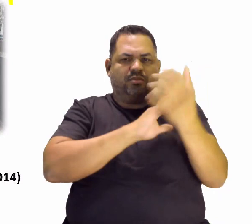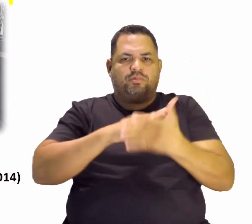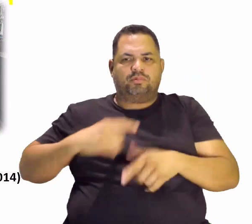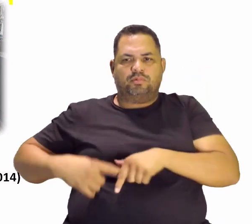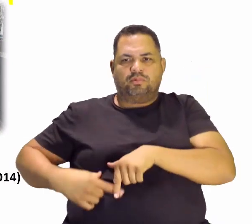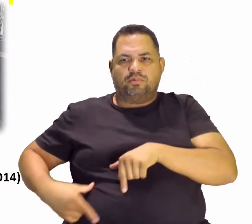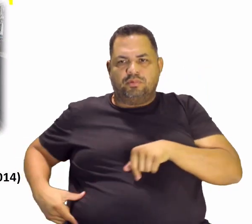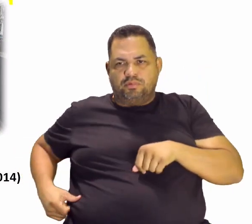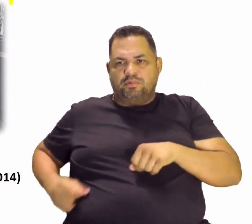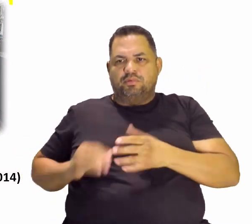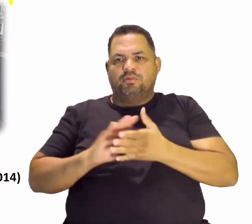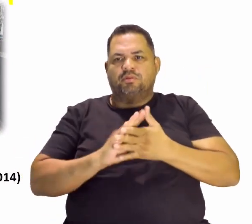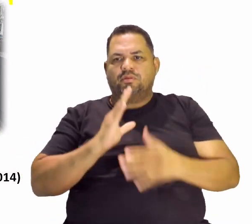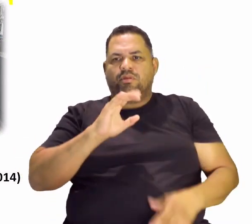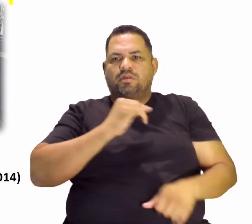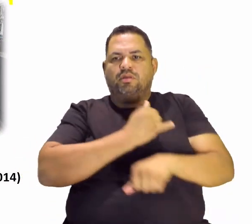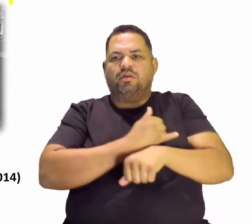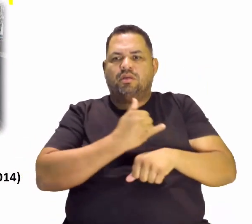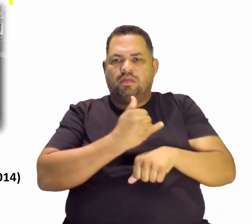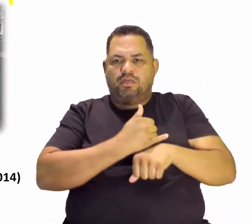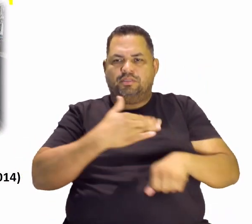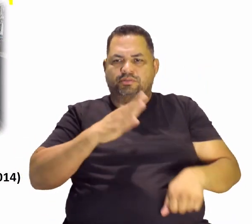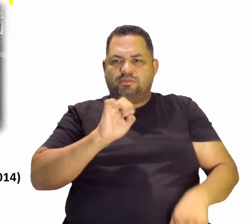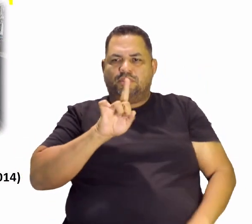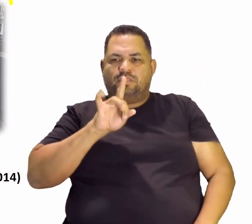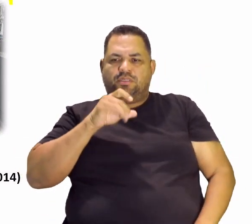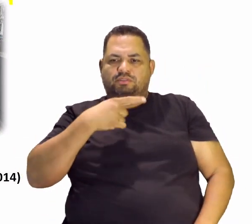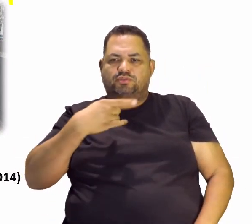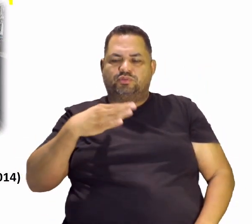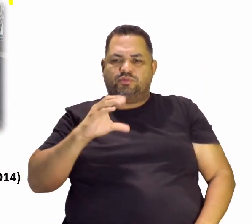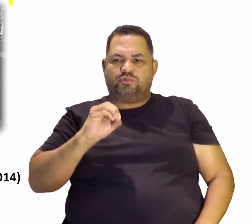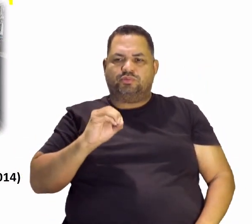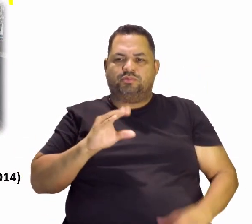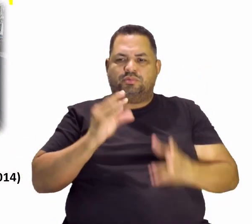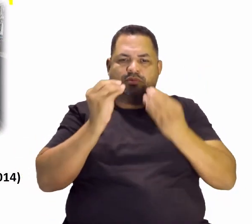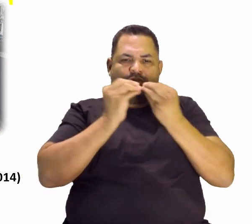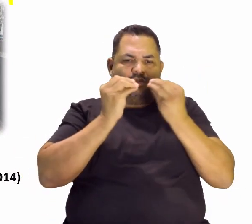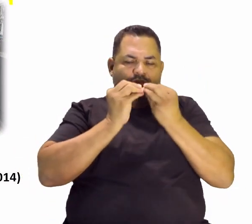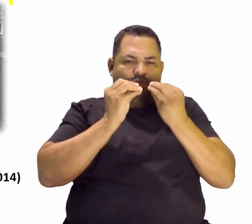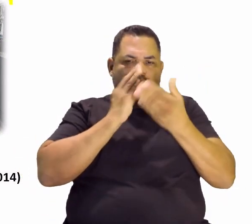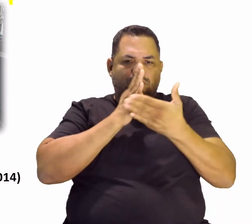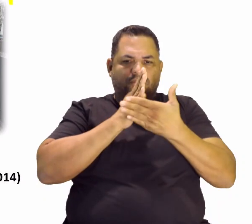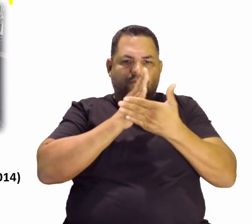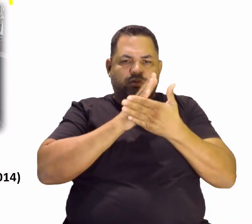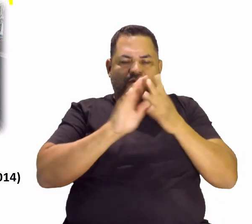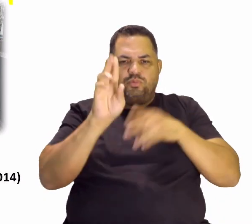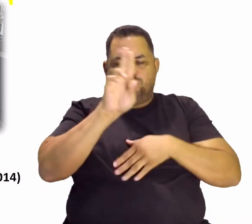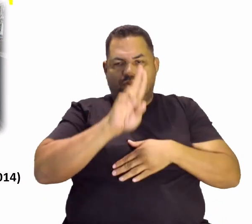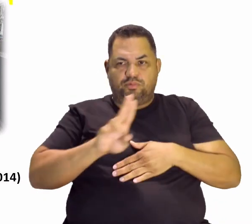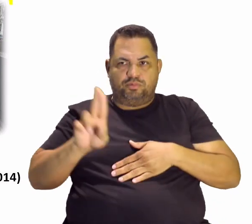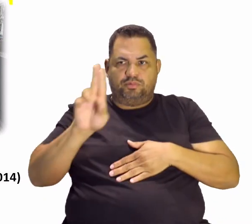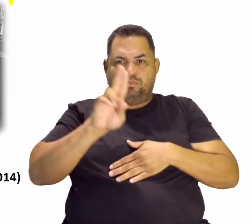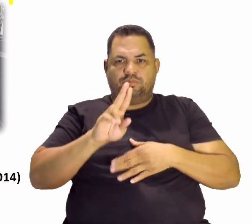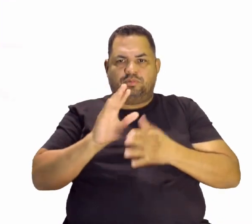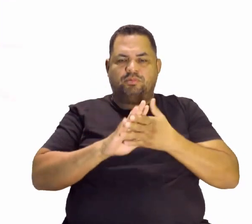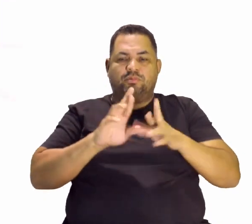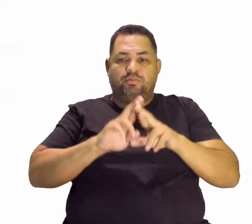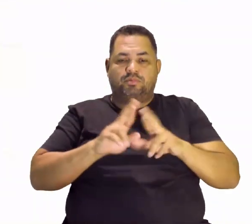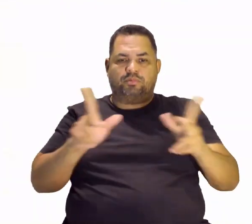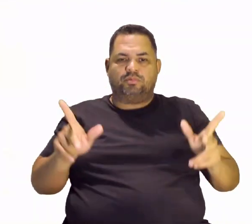de triglicerol, né, ácidos graxos, né, aquelas micromoléculas lá sendo utilizadas de maneiras